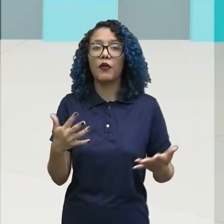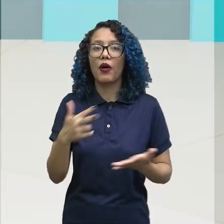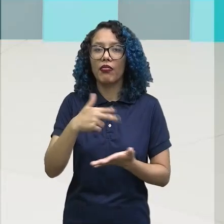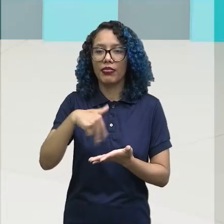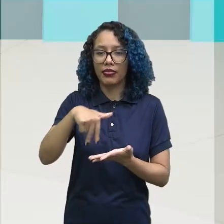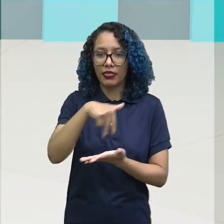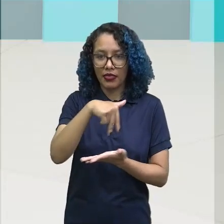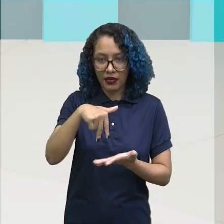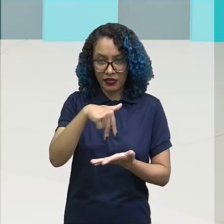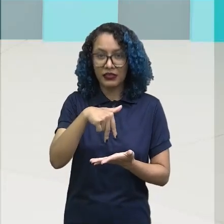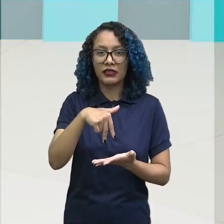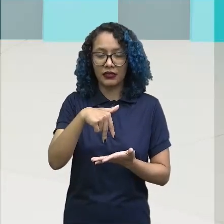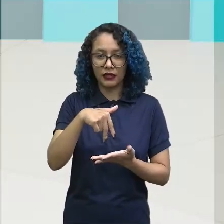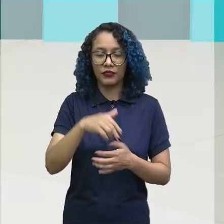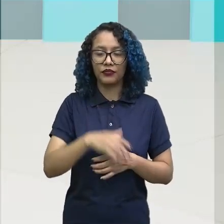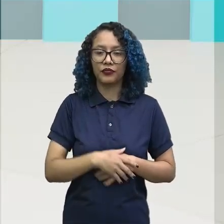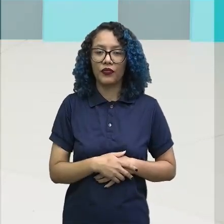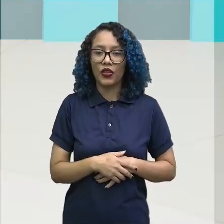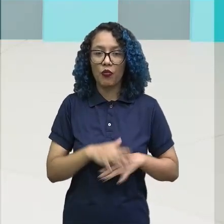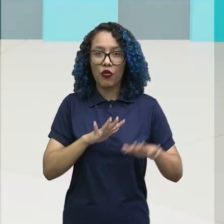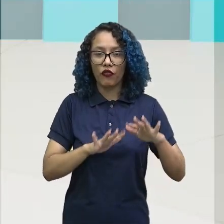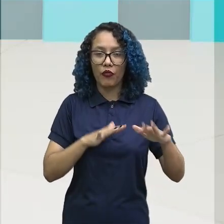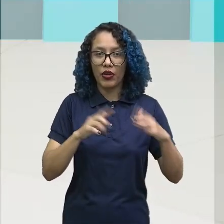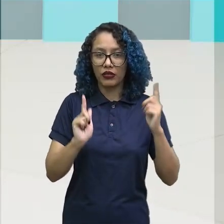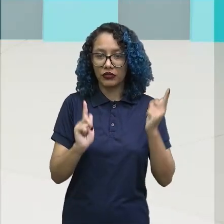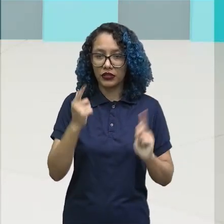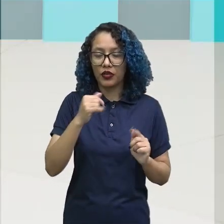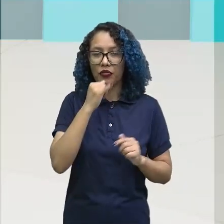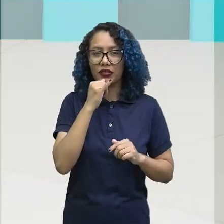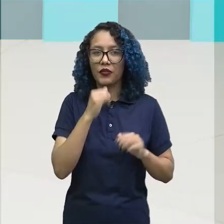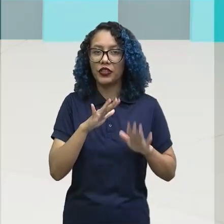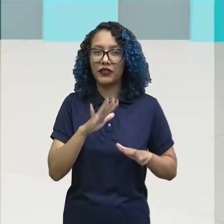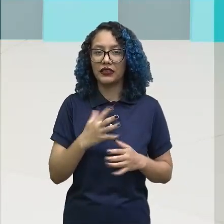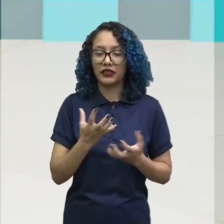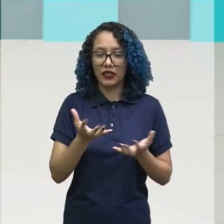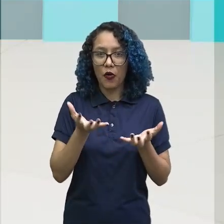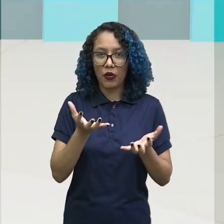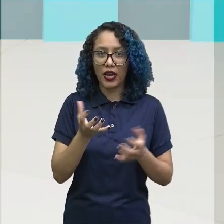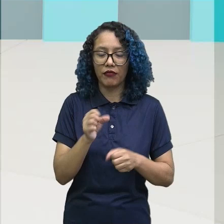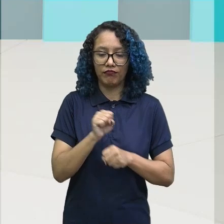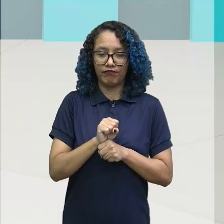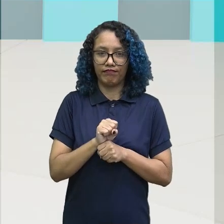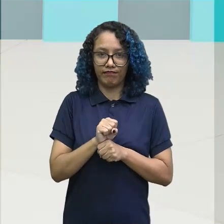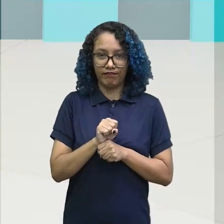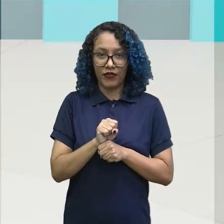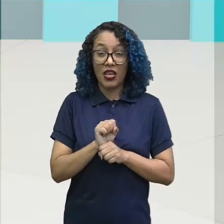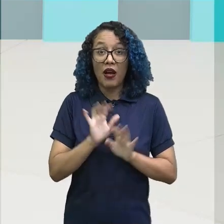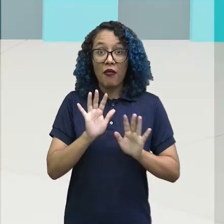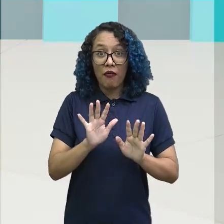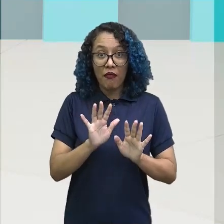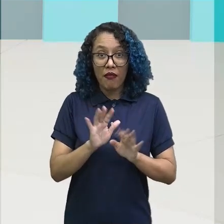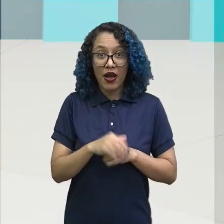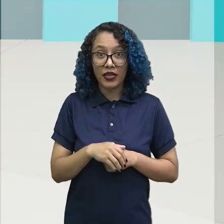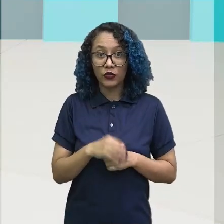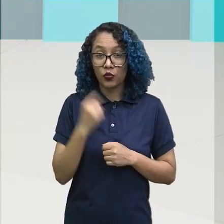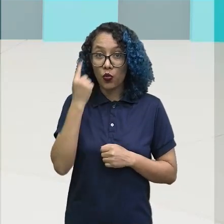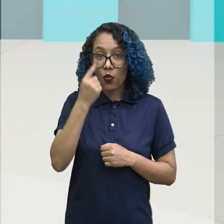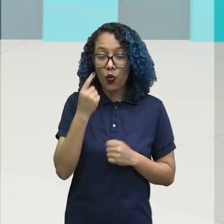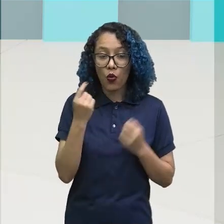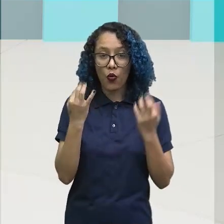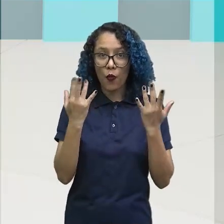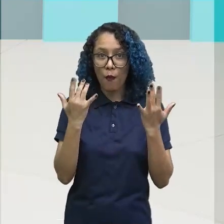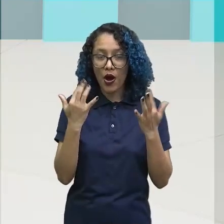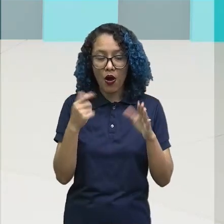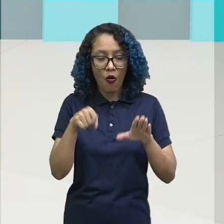gestual. Então, mesmo que eu queira ficar parada, uma parte de mim vai estar, os meus olhos, o meu pé, a minha mão, vai